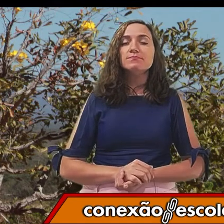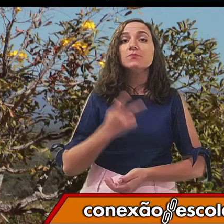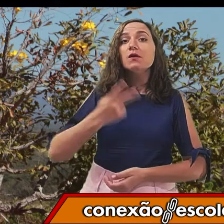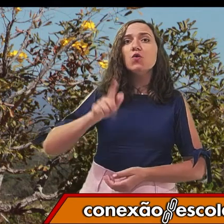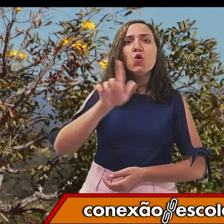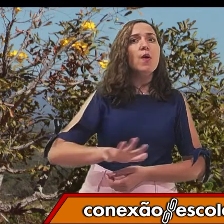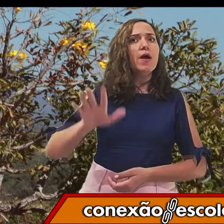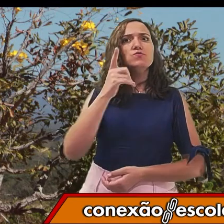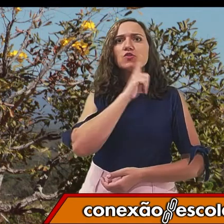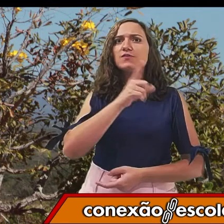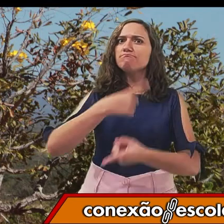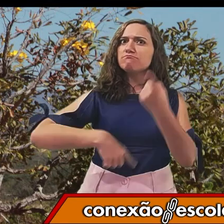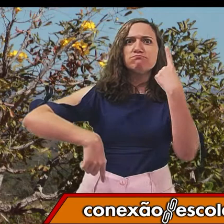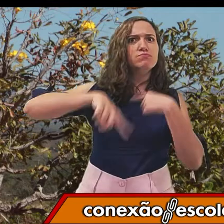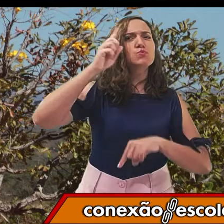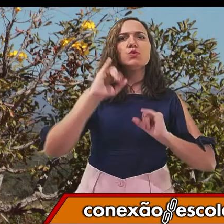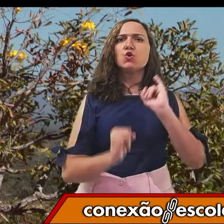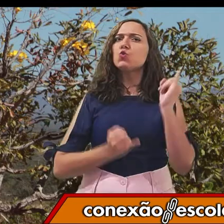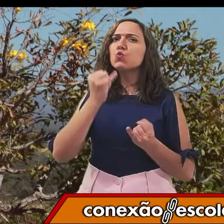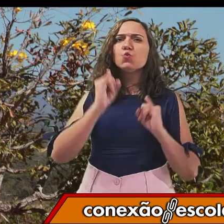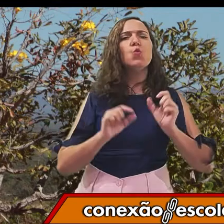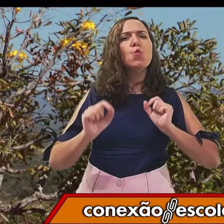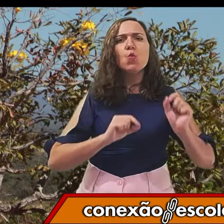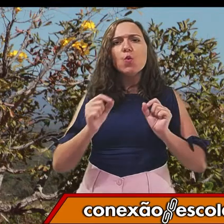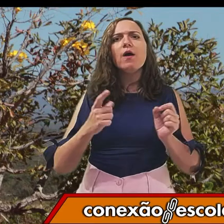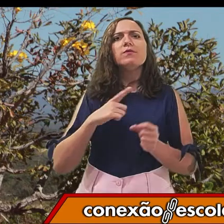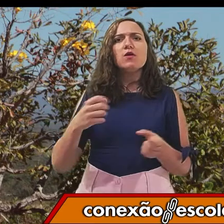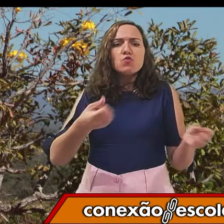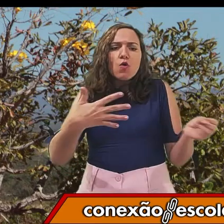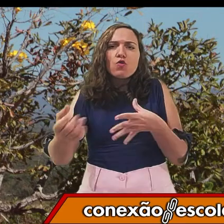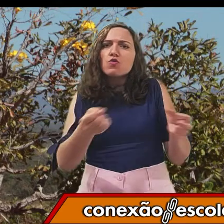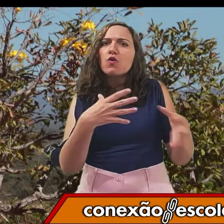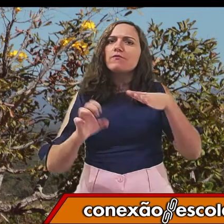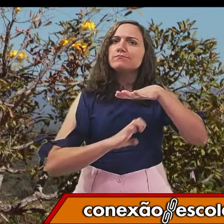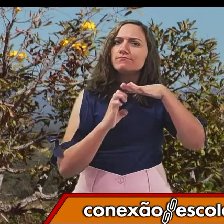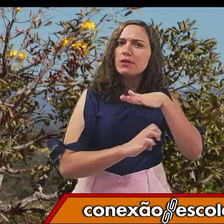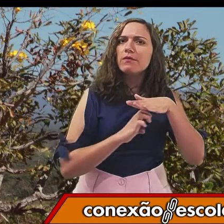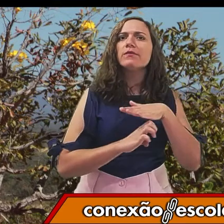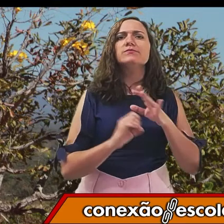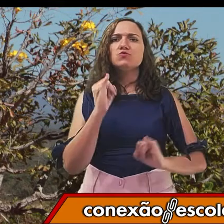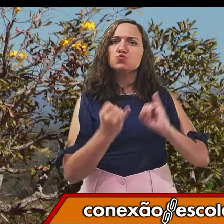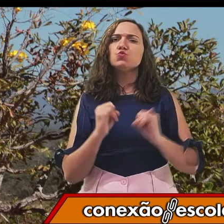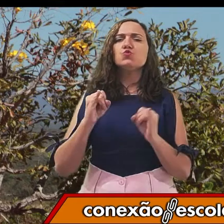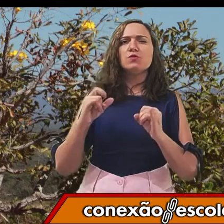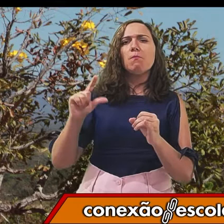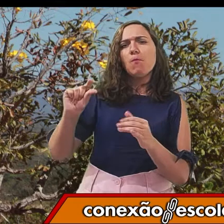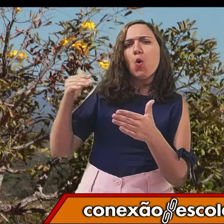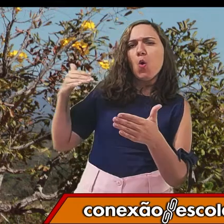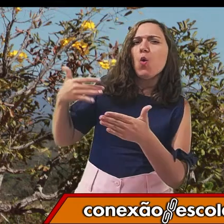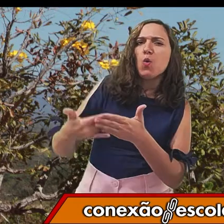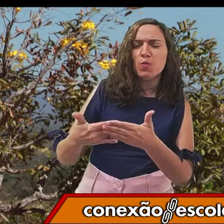grande desenvolvimento industrial com a implantação de novas empresas, indústrias nos últimos anos.